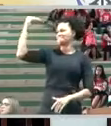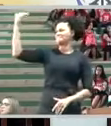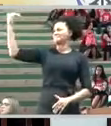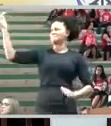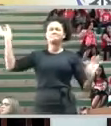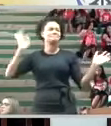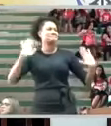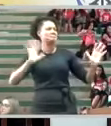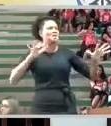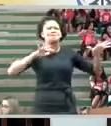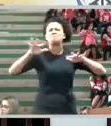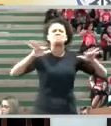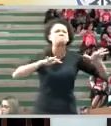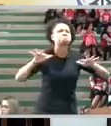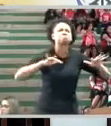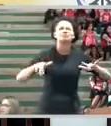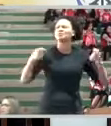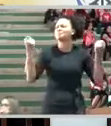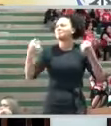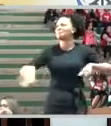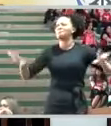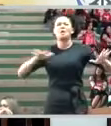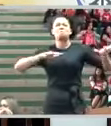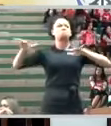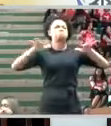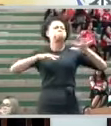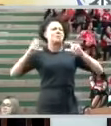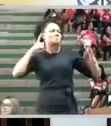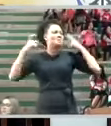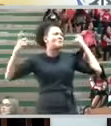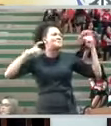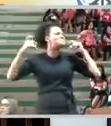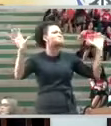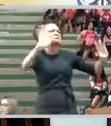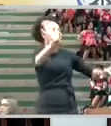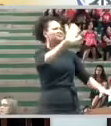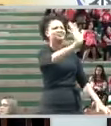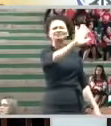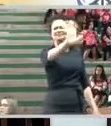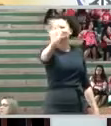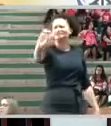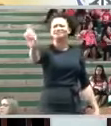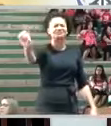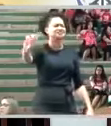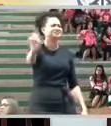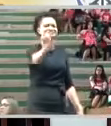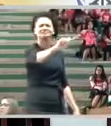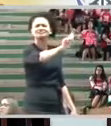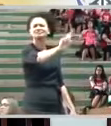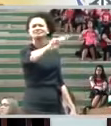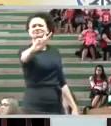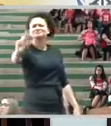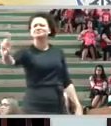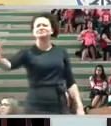precisava muito movimento, não precisava sacudir o som. Não, não, não, não, não.